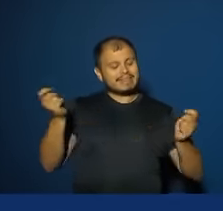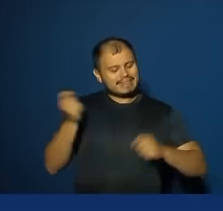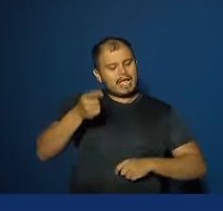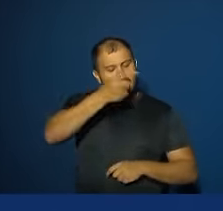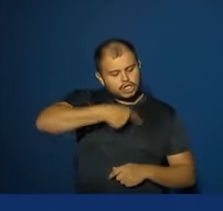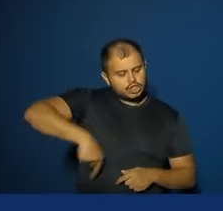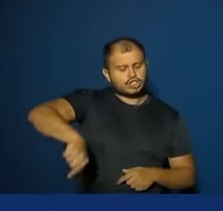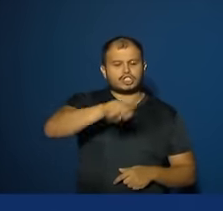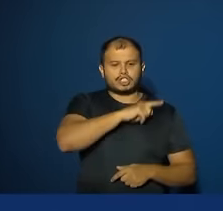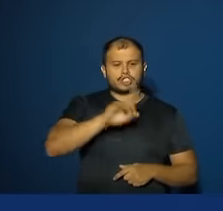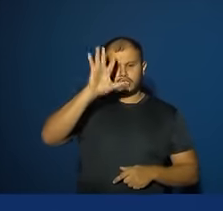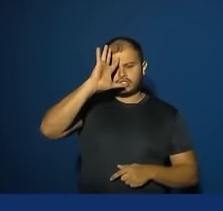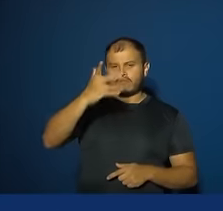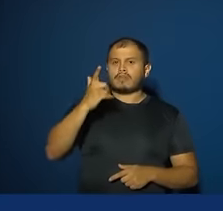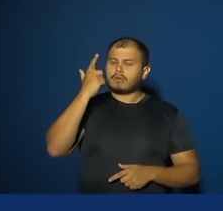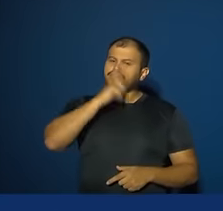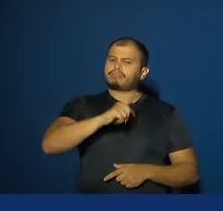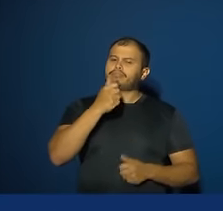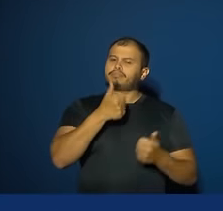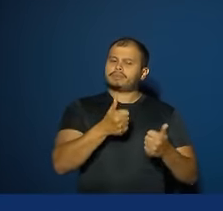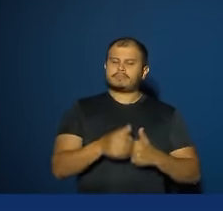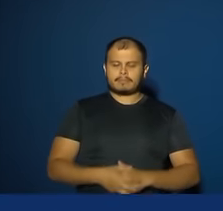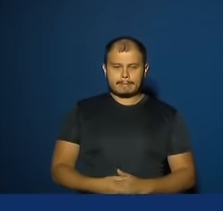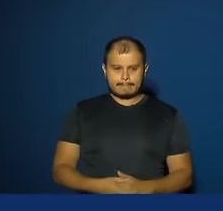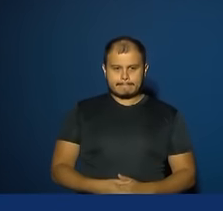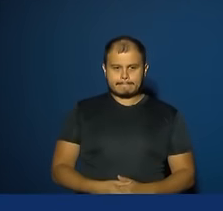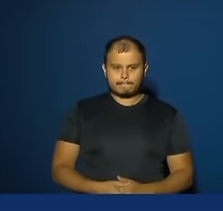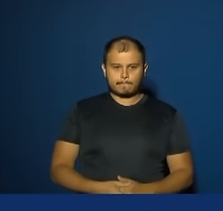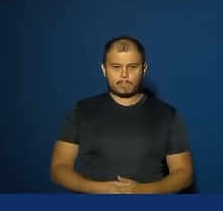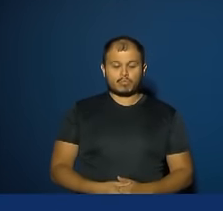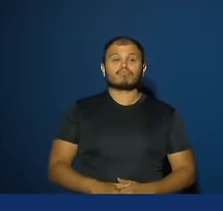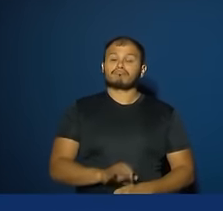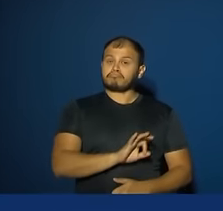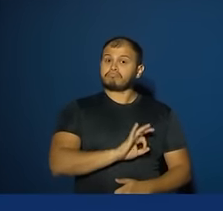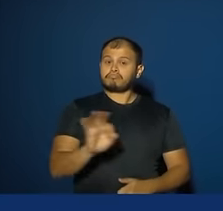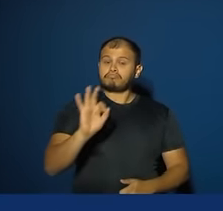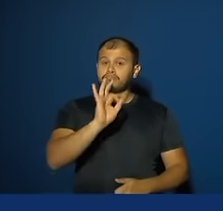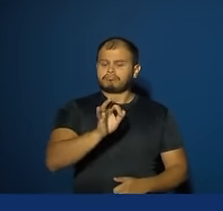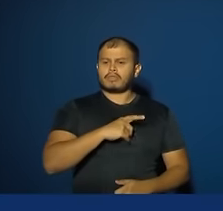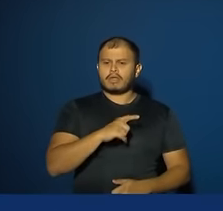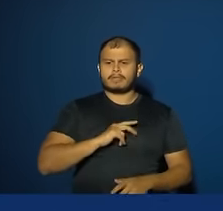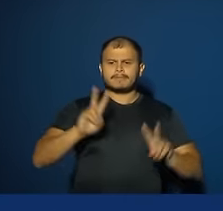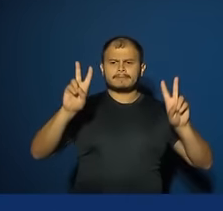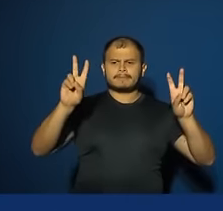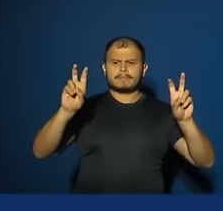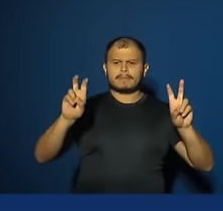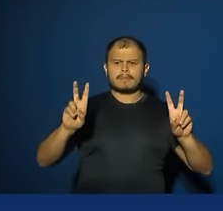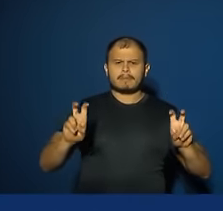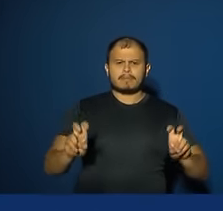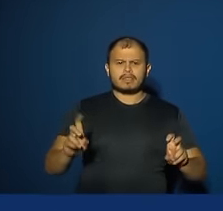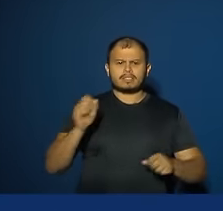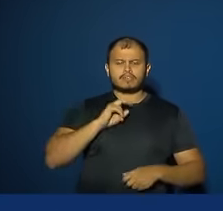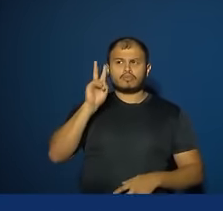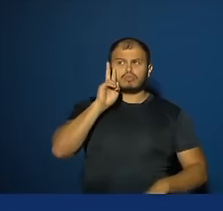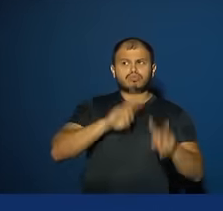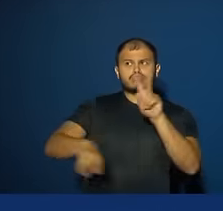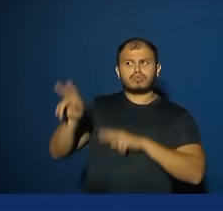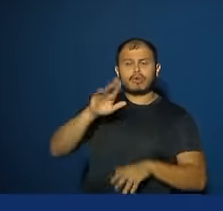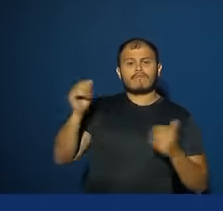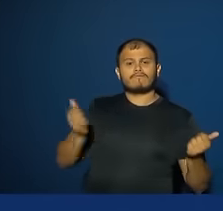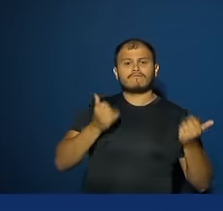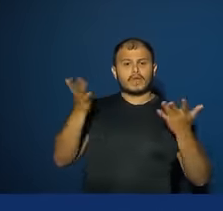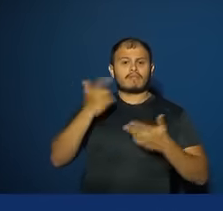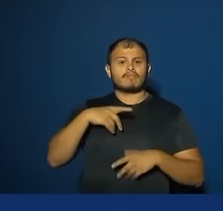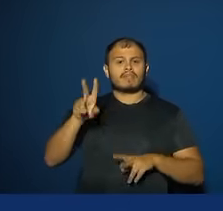um achievement André vamos lá há várias são vários os tópicos agora quando a gente olha para fora vamos começar pelo